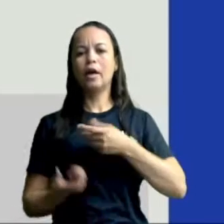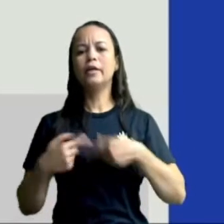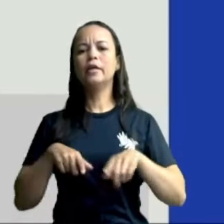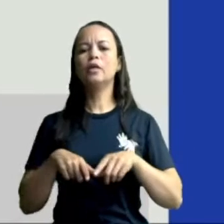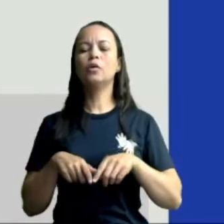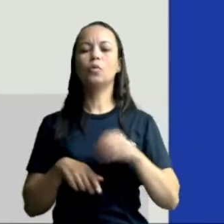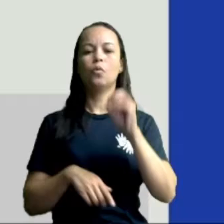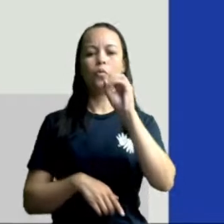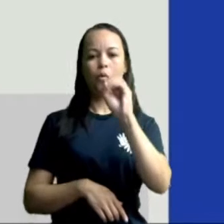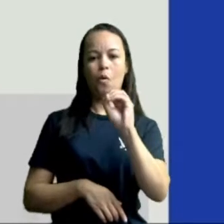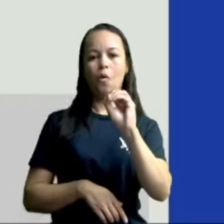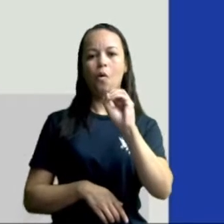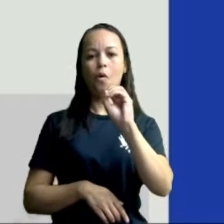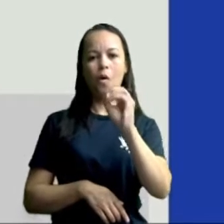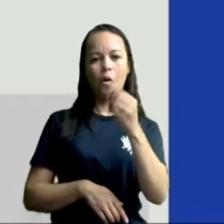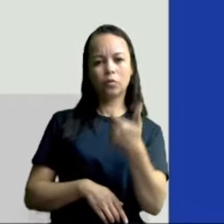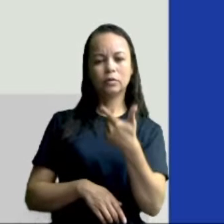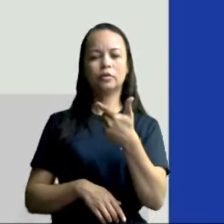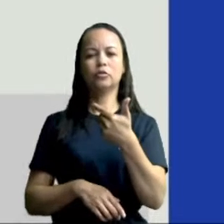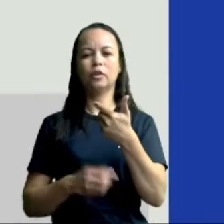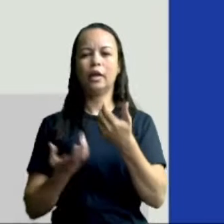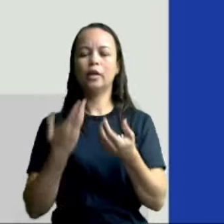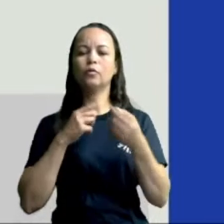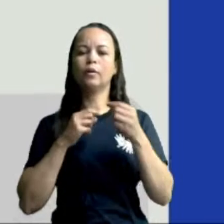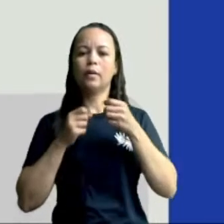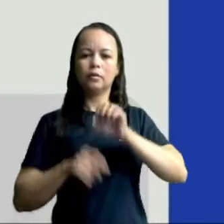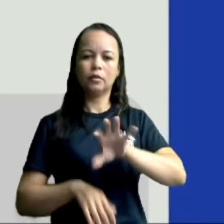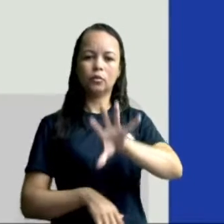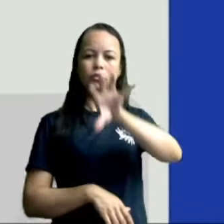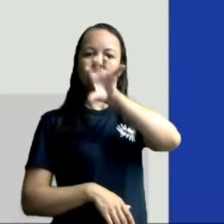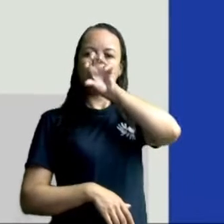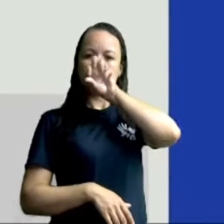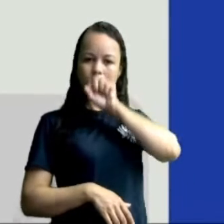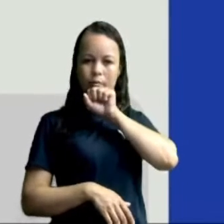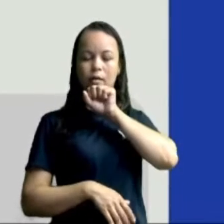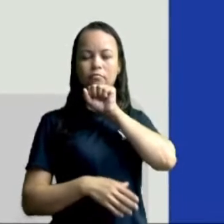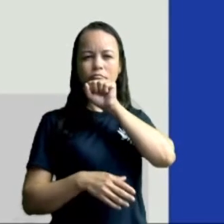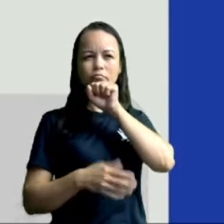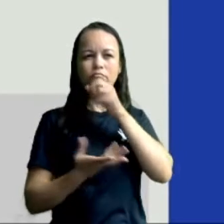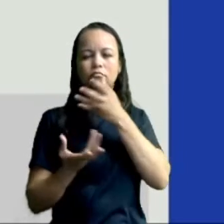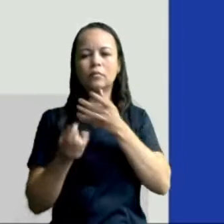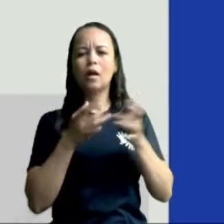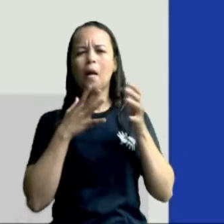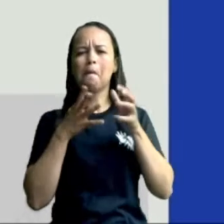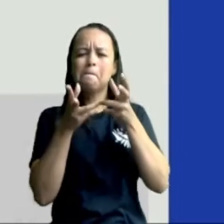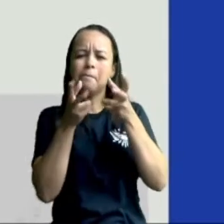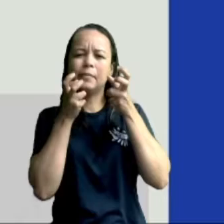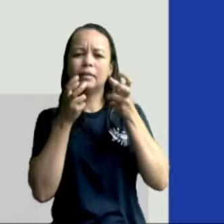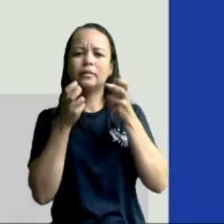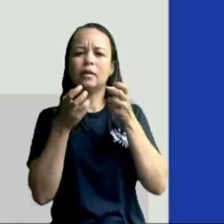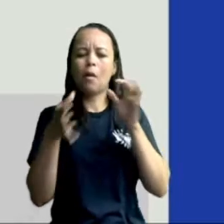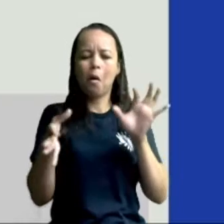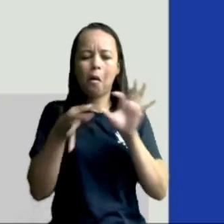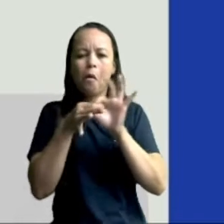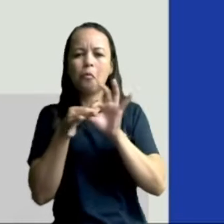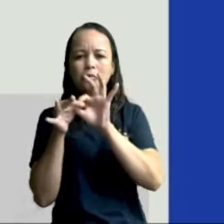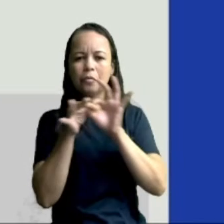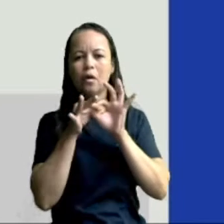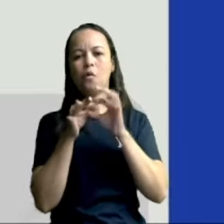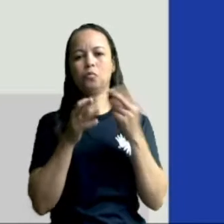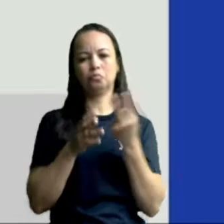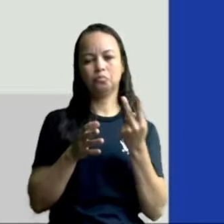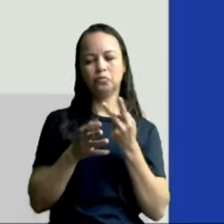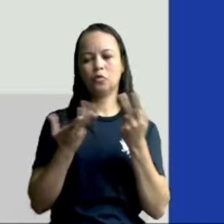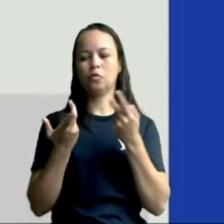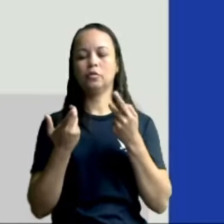que? Recrutado a partir do sistema respiratório. Então, percebam como ele tem uma relação íntima com esses dois sistemas, mas